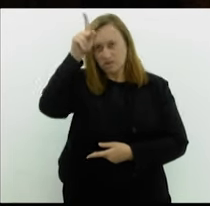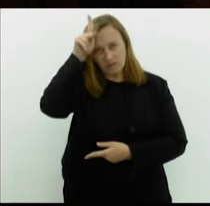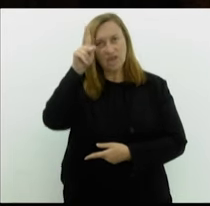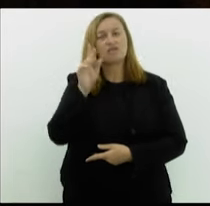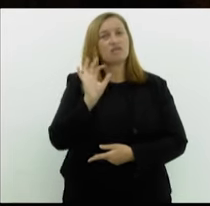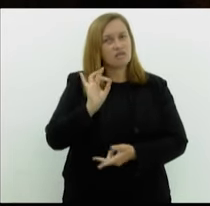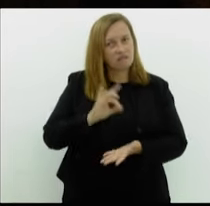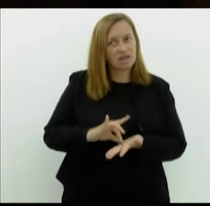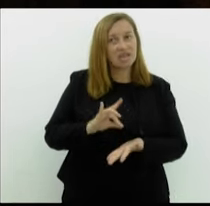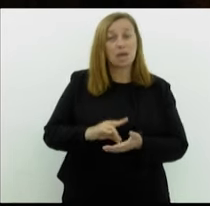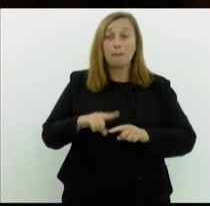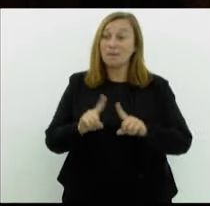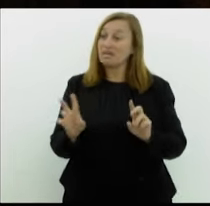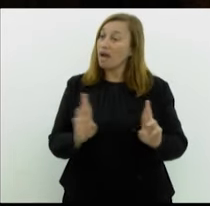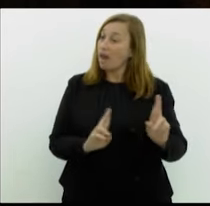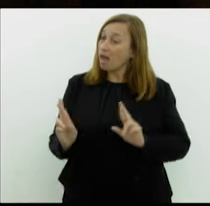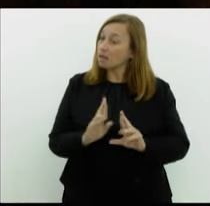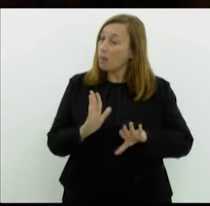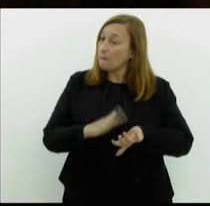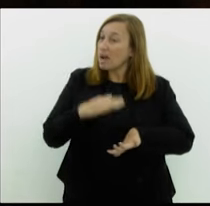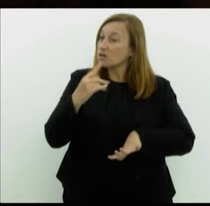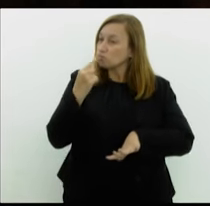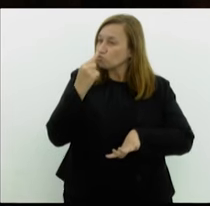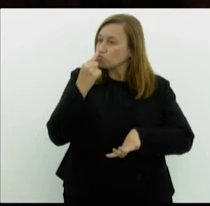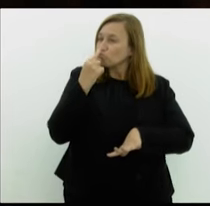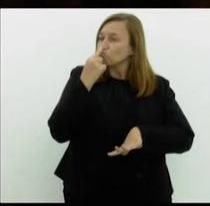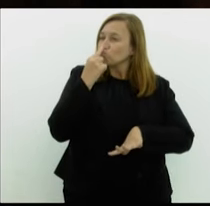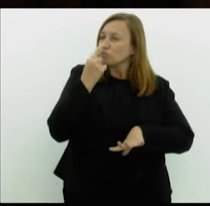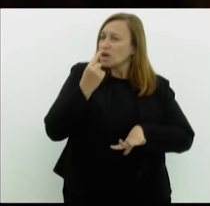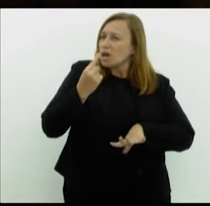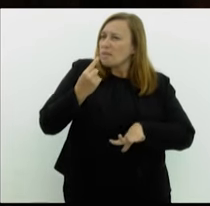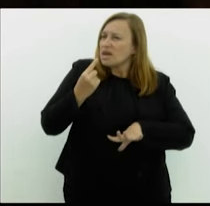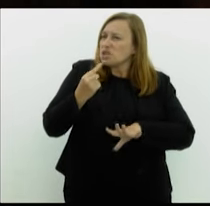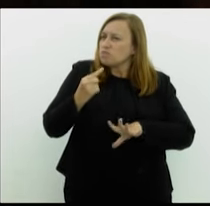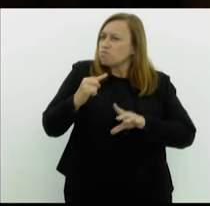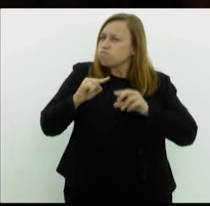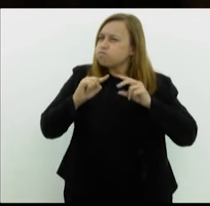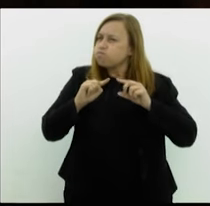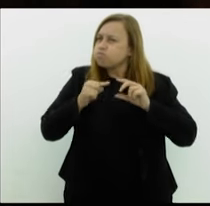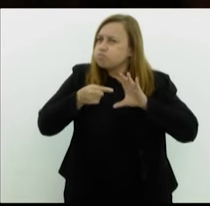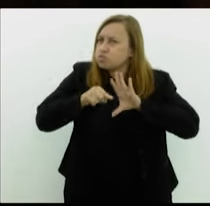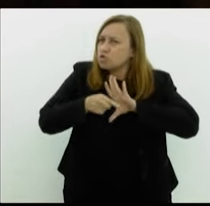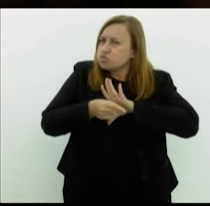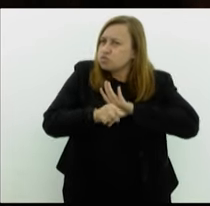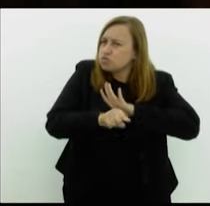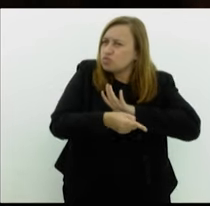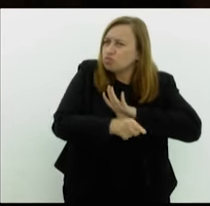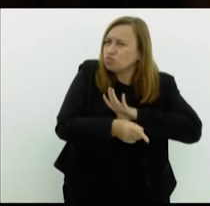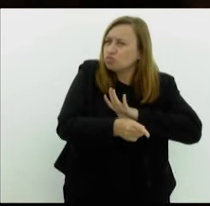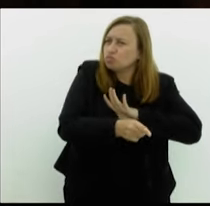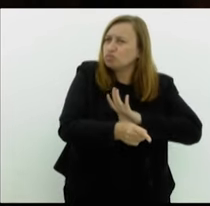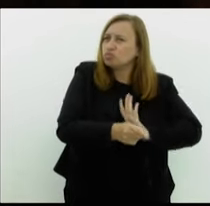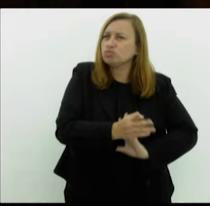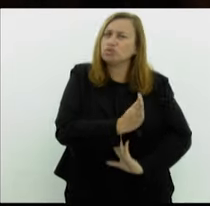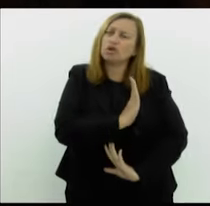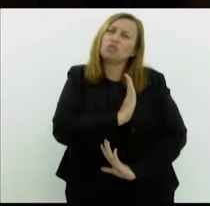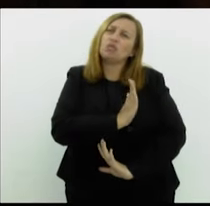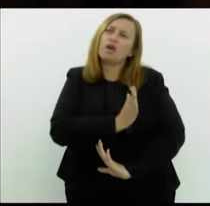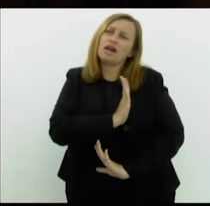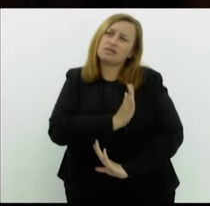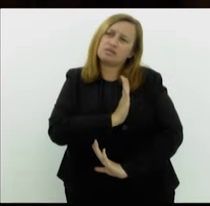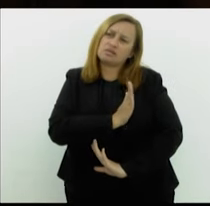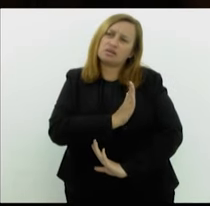relação vai muito além do braço direito. É algo do coração. E a gente sabe